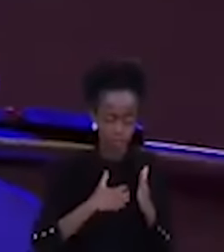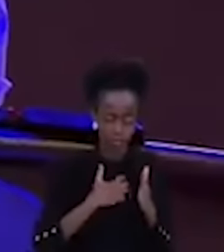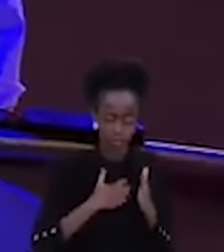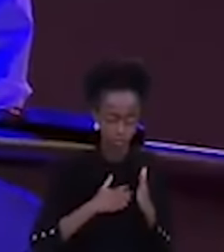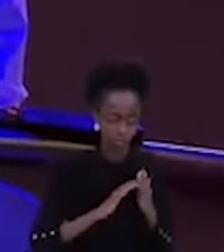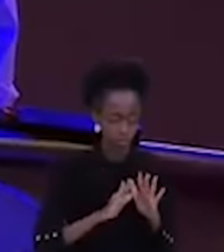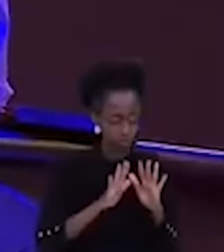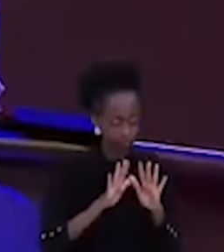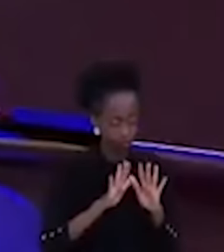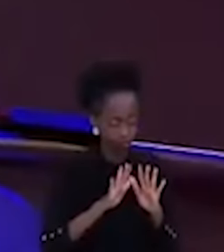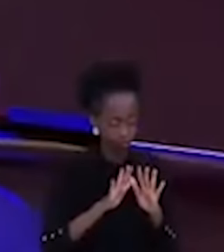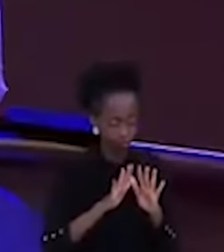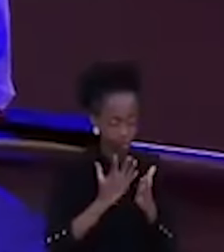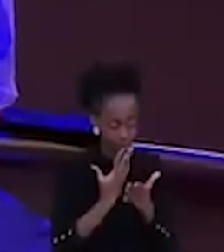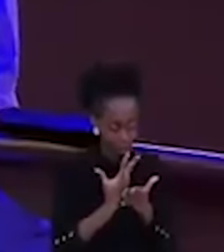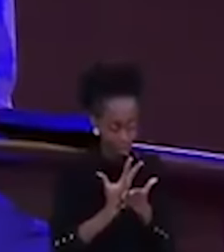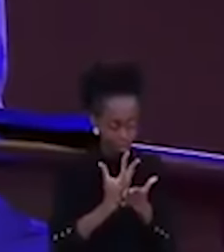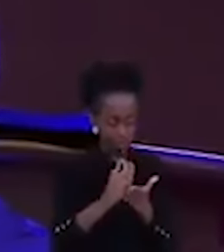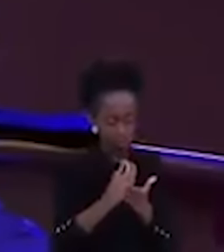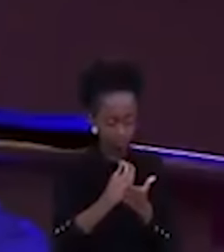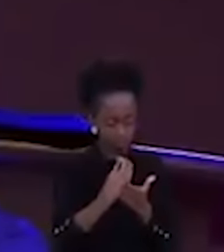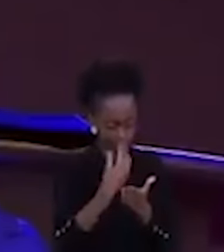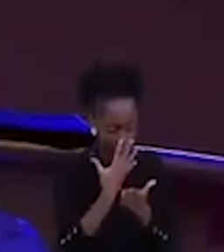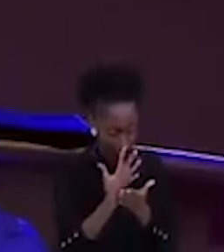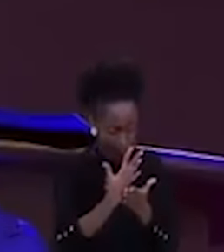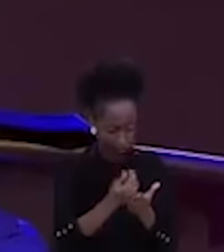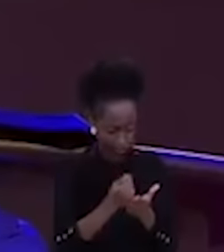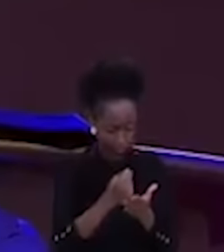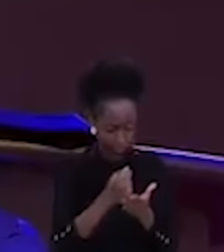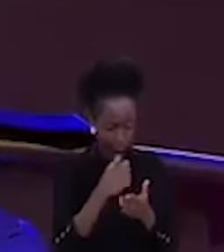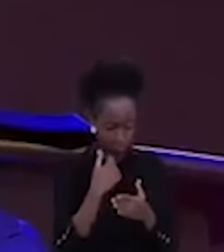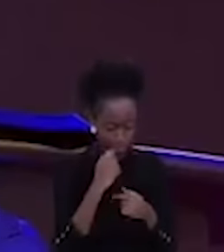Repita, por favor, com seus olhos fechados: com um pouco de ira